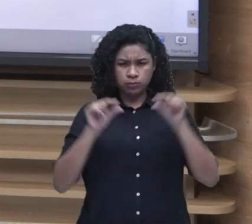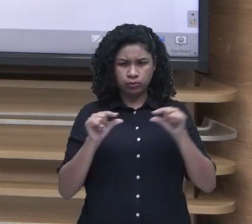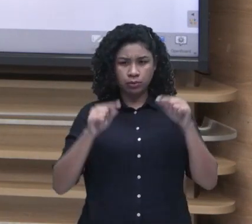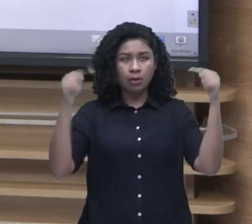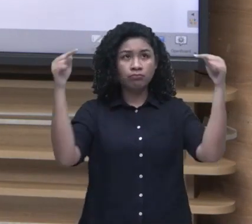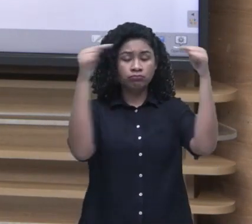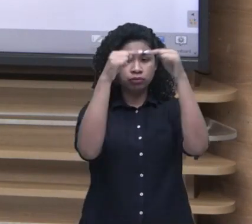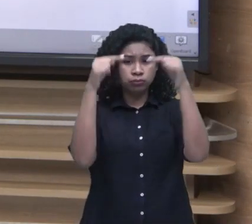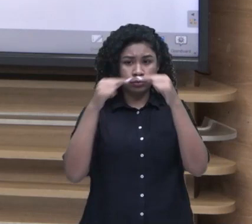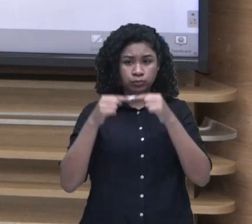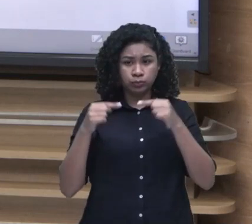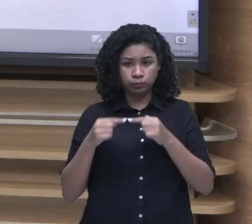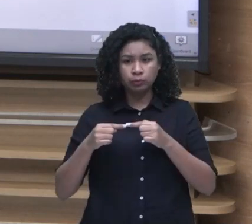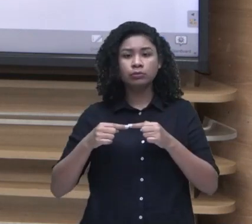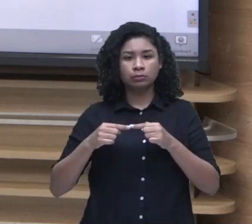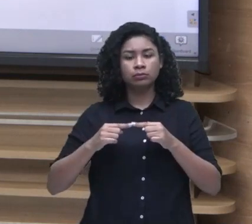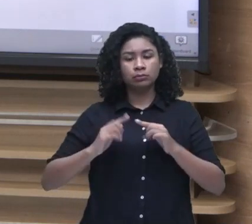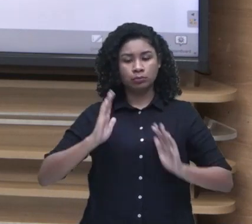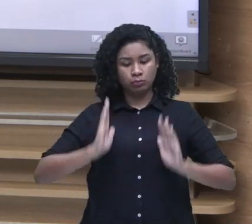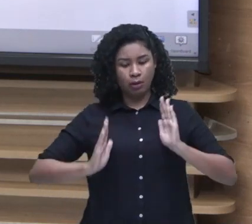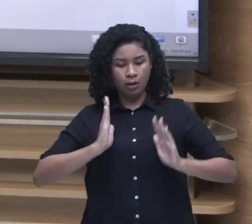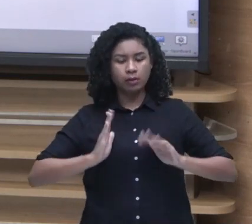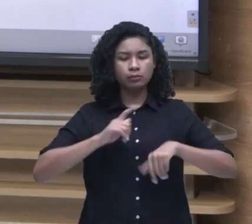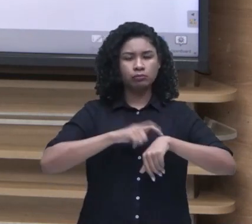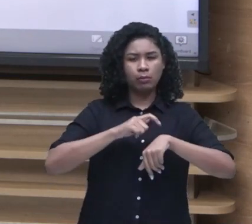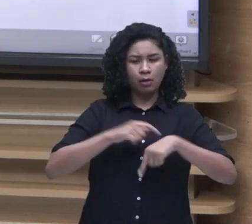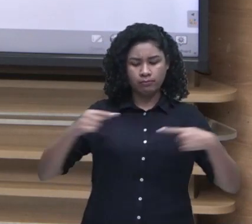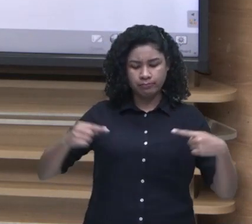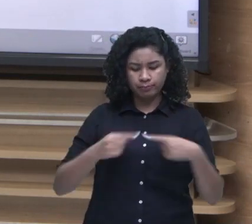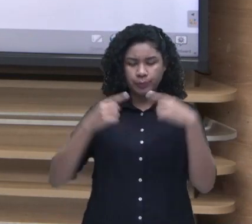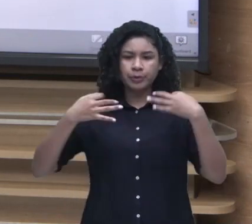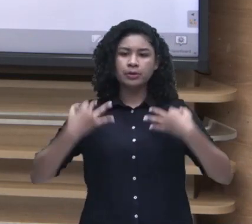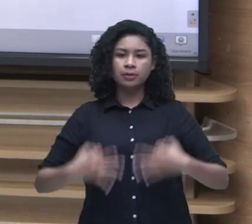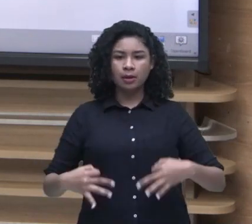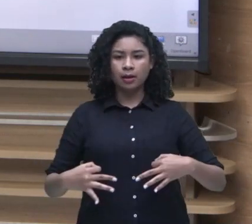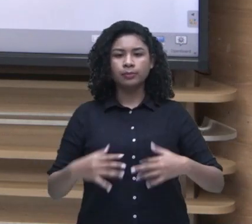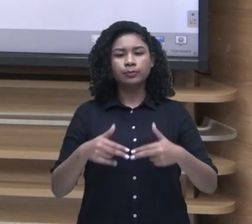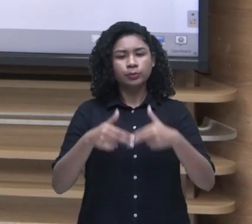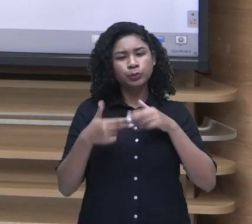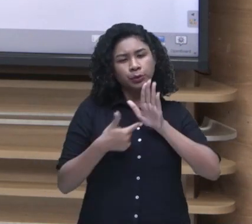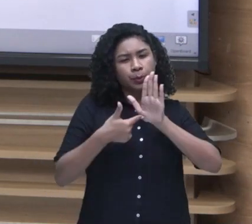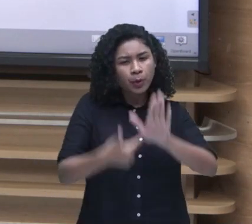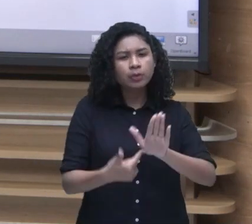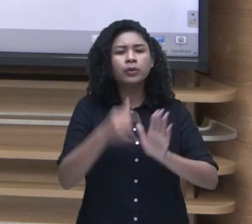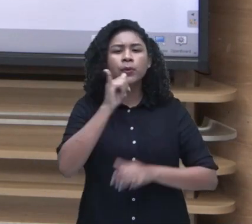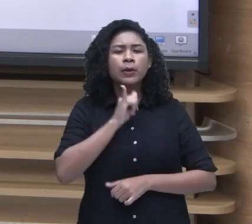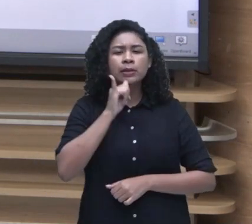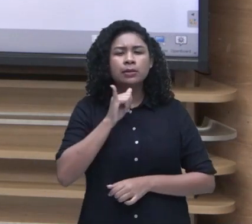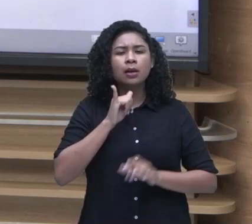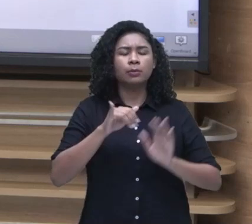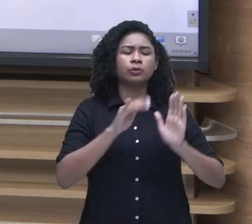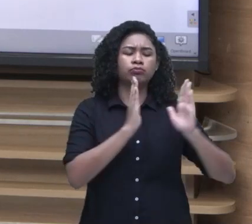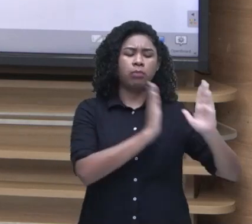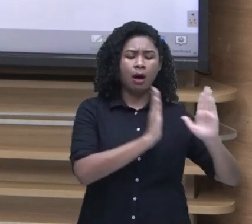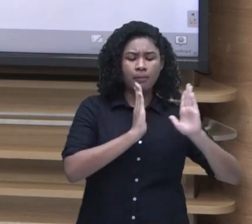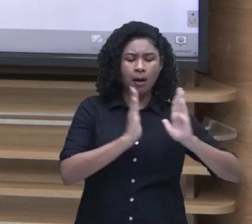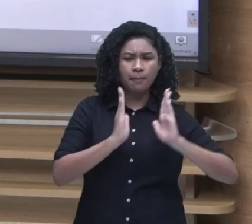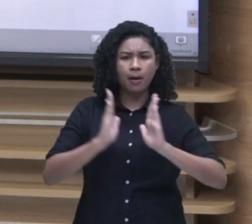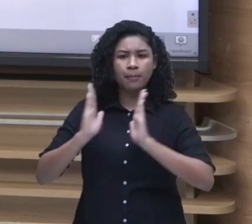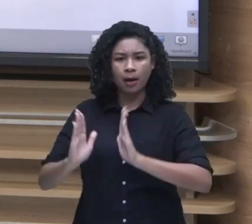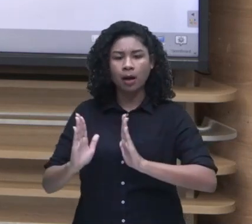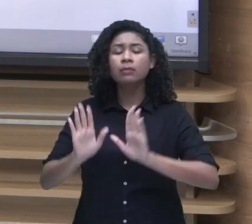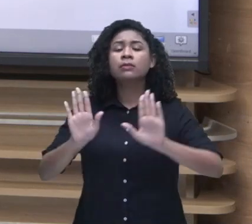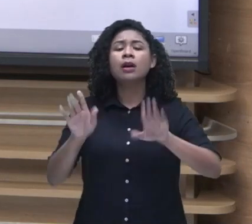nós apresentamos para vocês um exemplo de cada tempo verbal. Porque nós